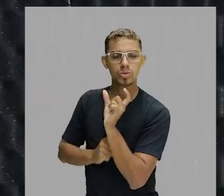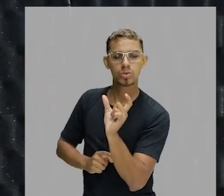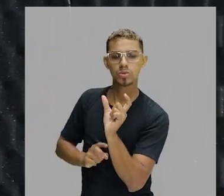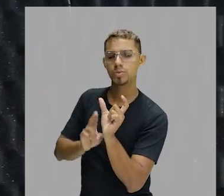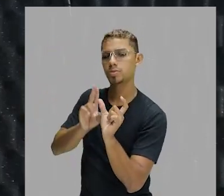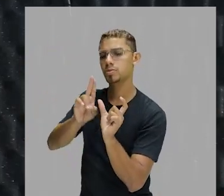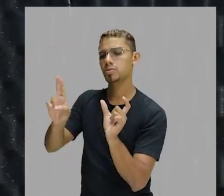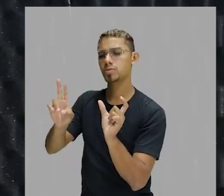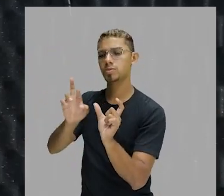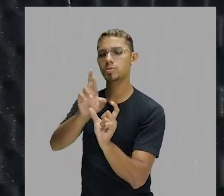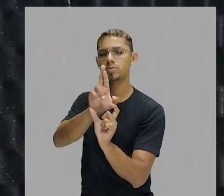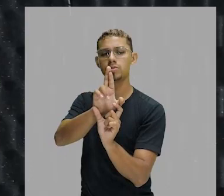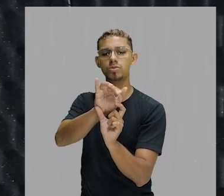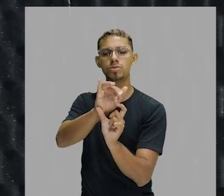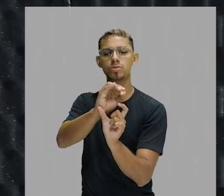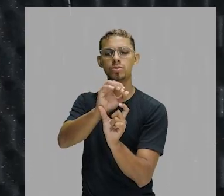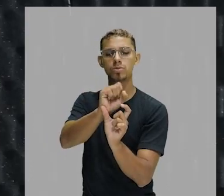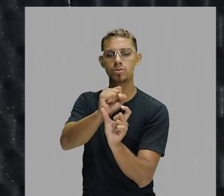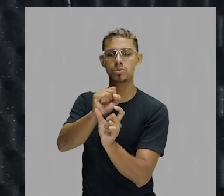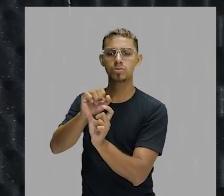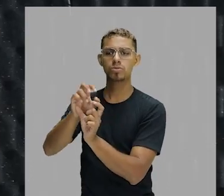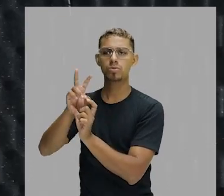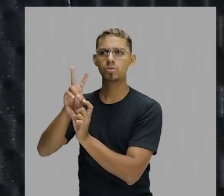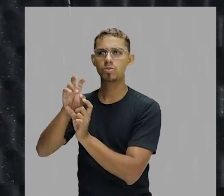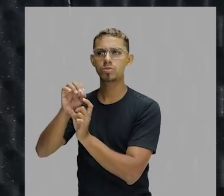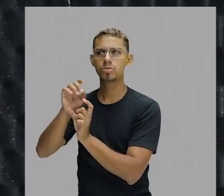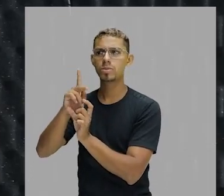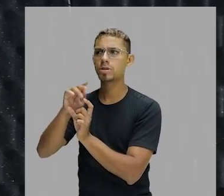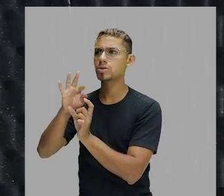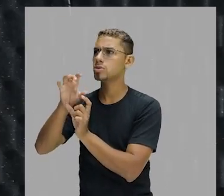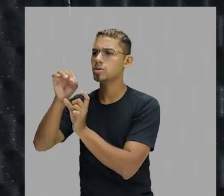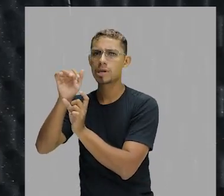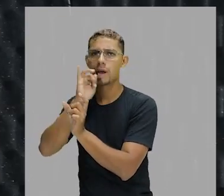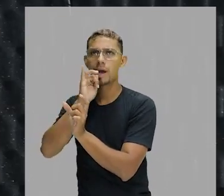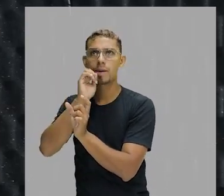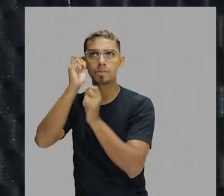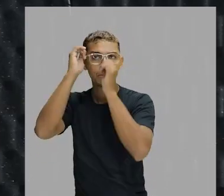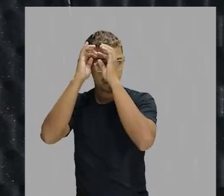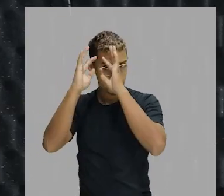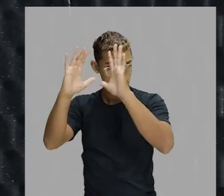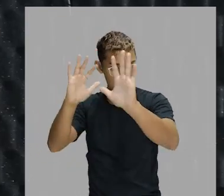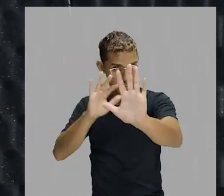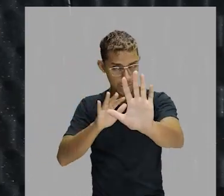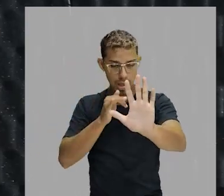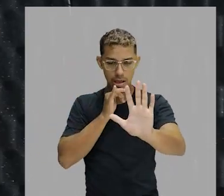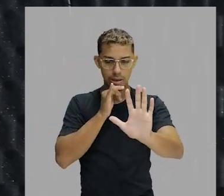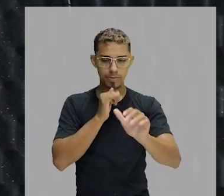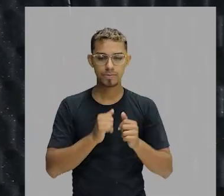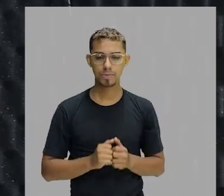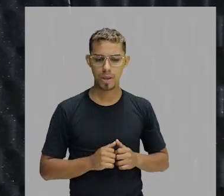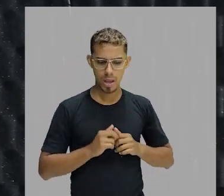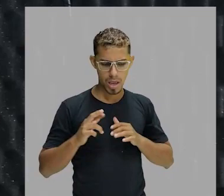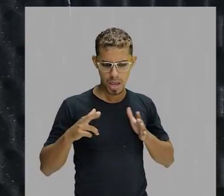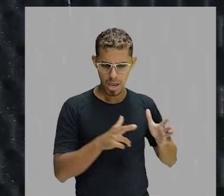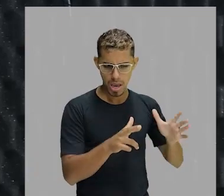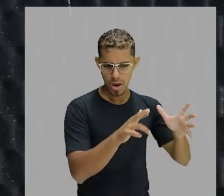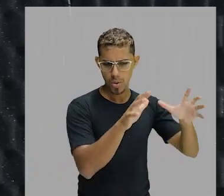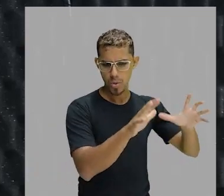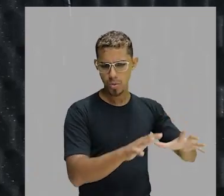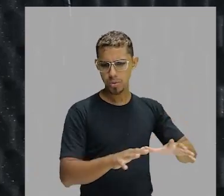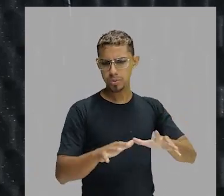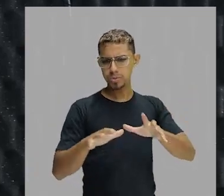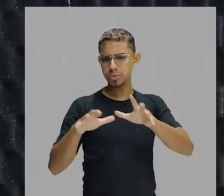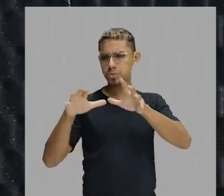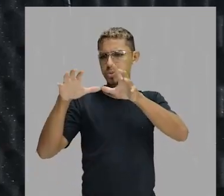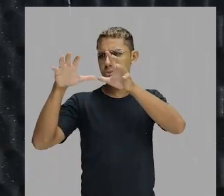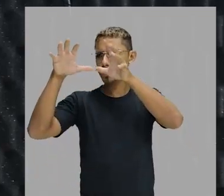chamados rios voadores. Rios voadores, Marcos, tu tá doido? Rio voador não existe. Existe, galera. O que são esses rios